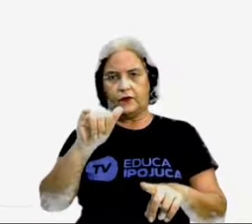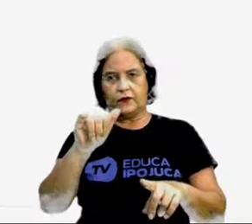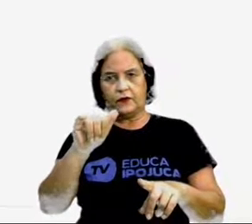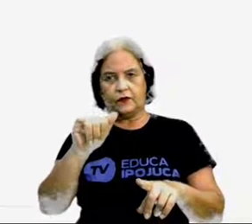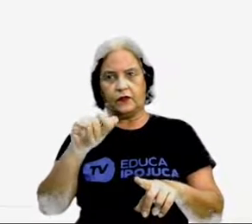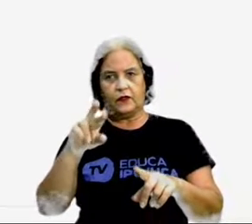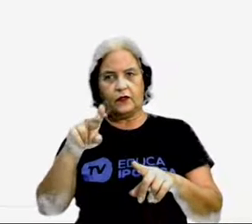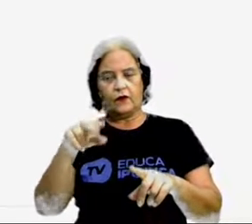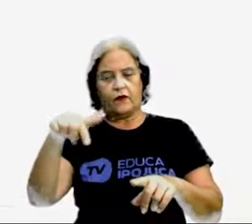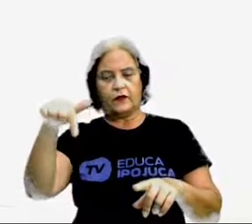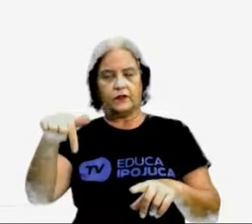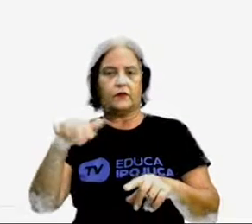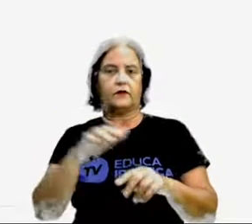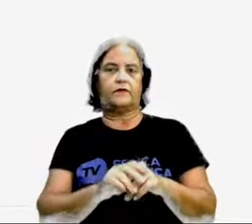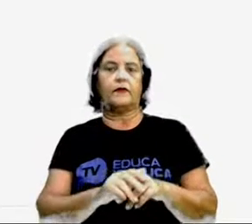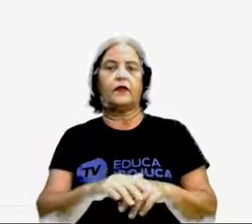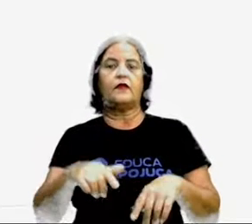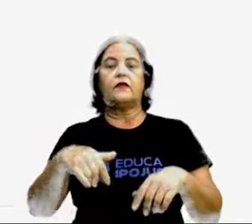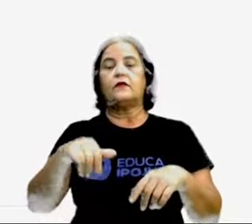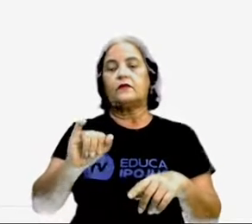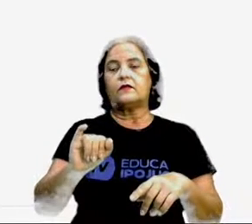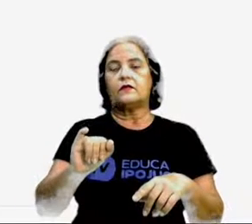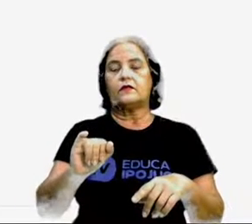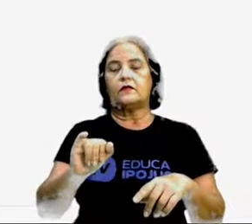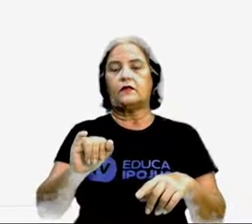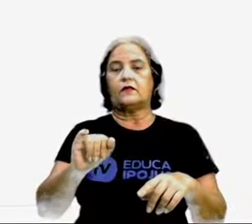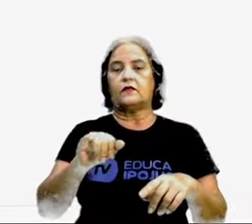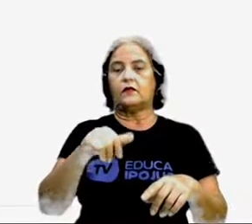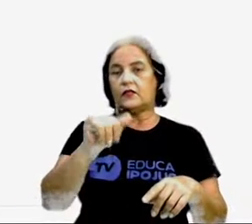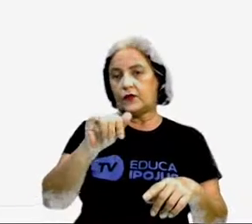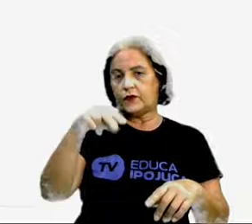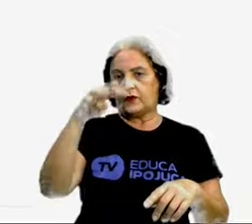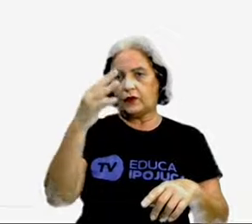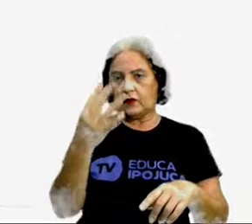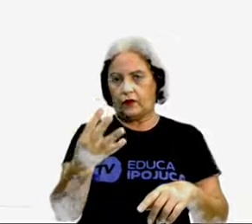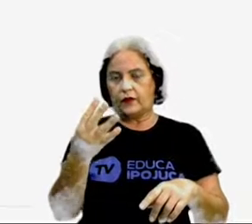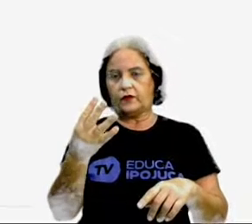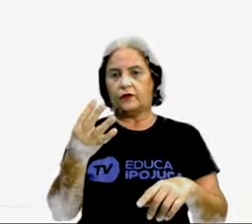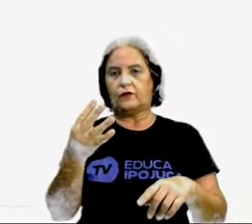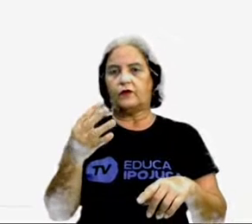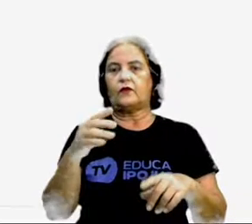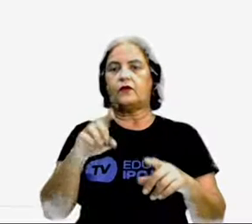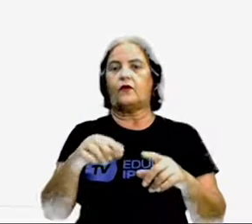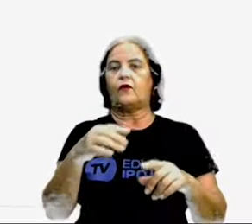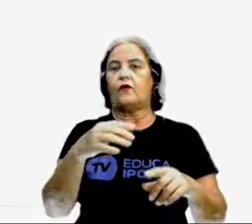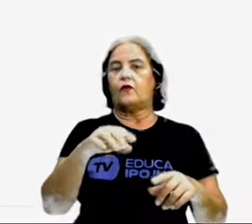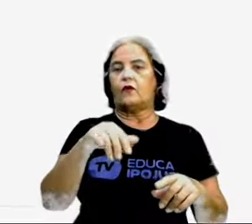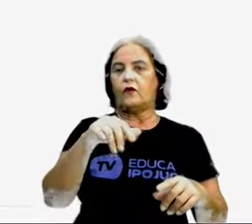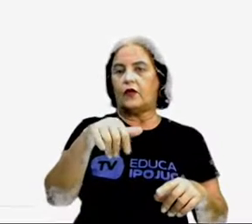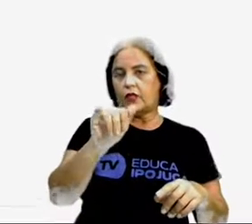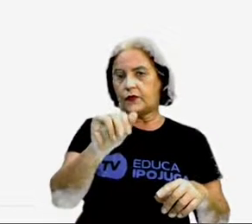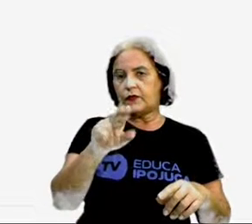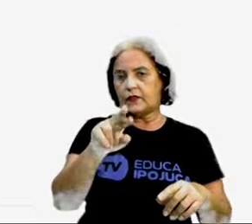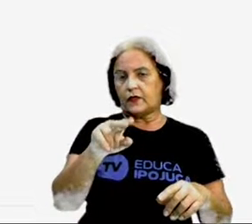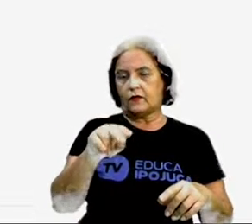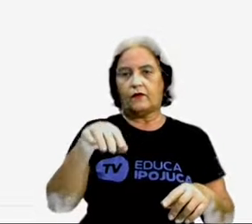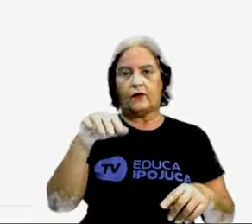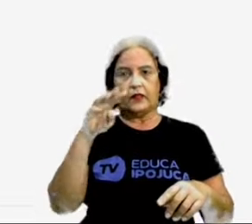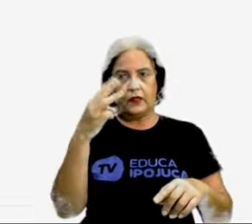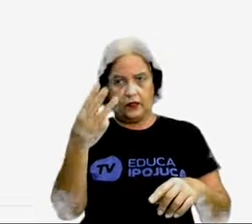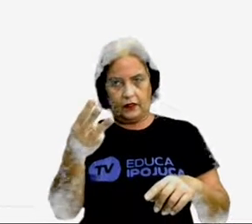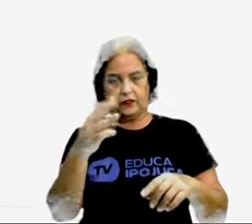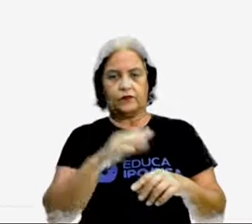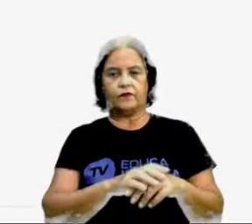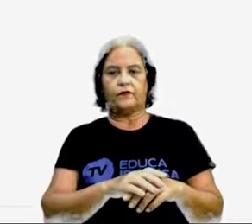4, se y é 4, então x será igual a 3. Solução, a mesma